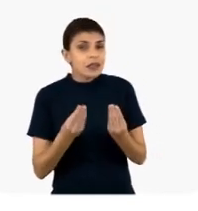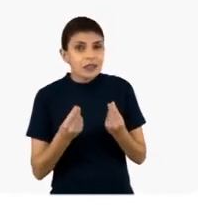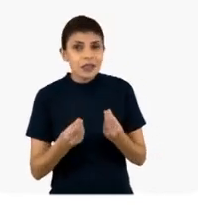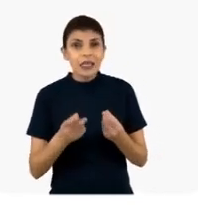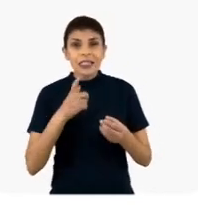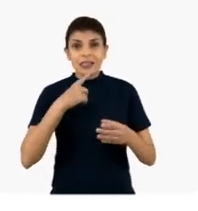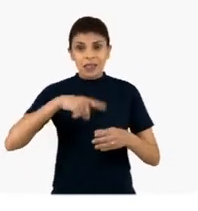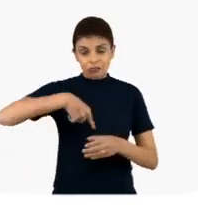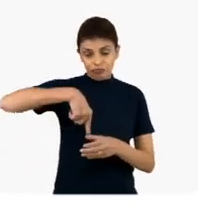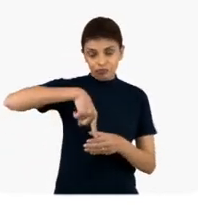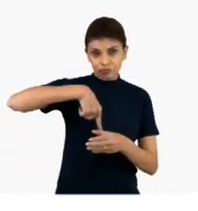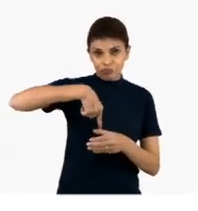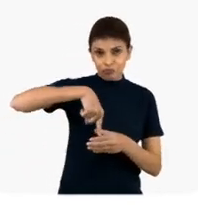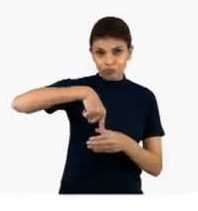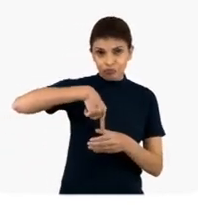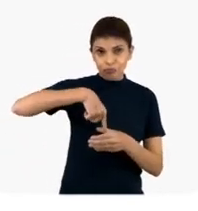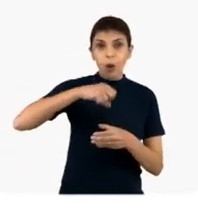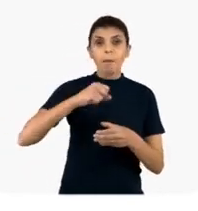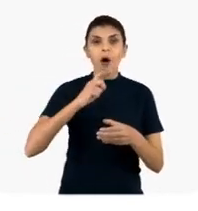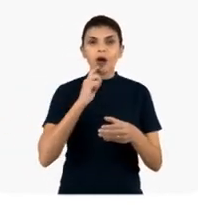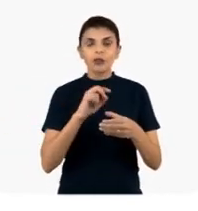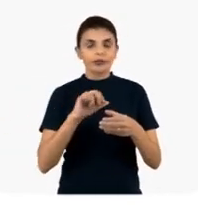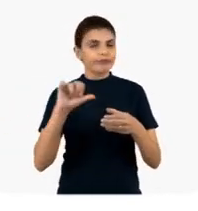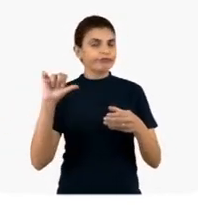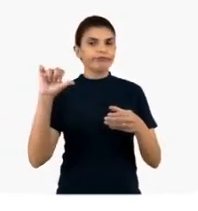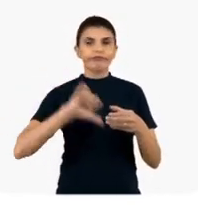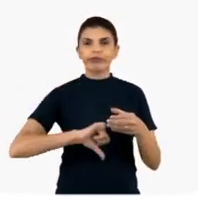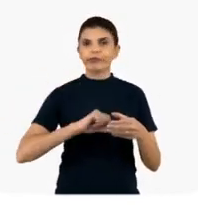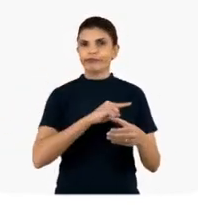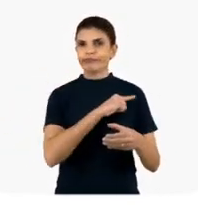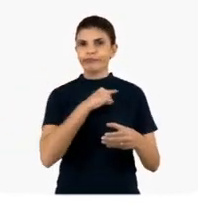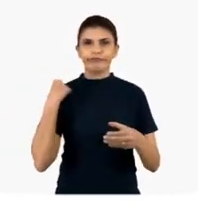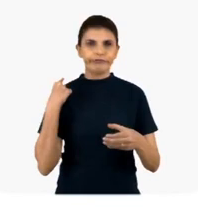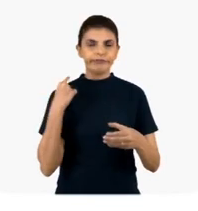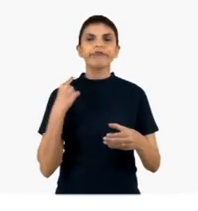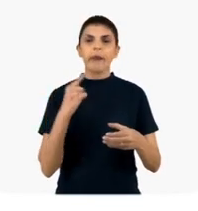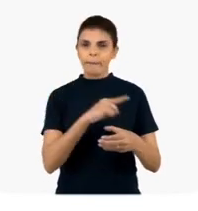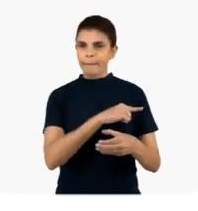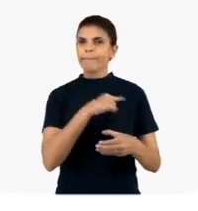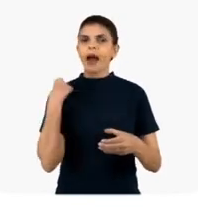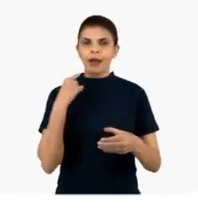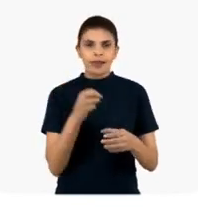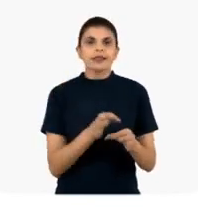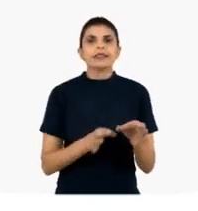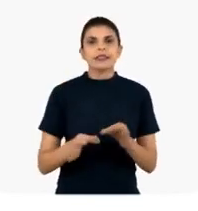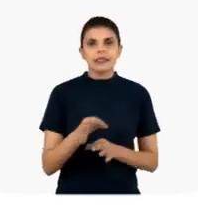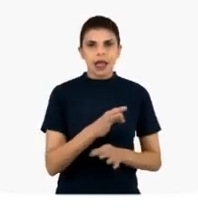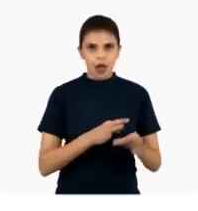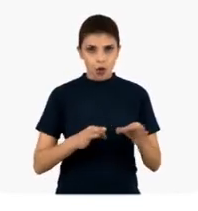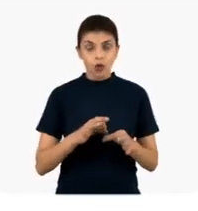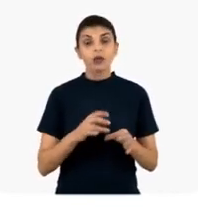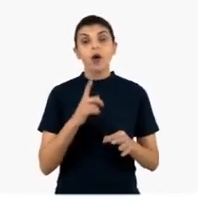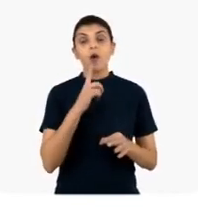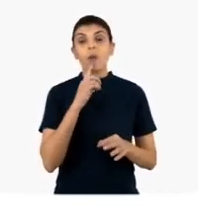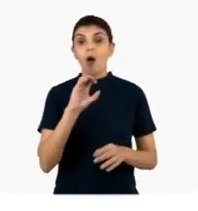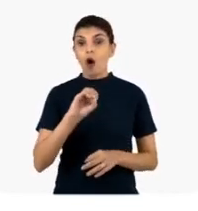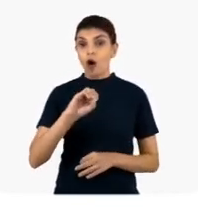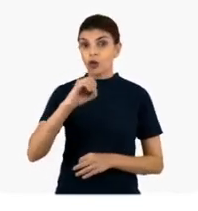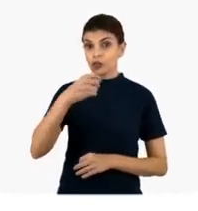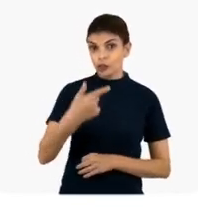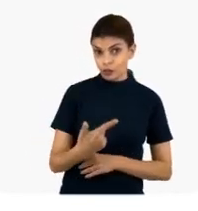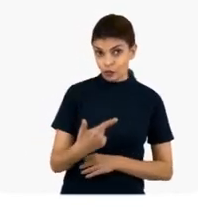que se eu agitar mecanicamente, eu posso inviabilizar, posso até matar a célula que eu estou trabalhando. Então,